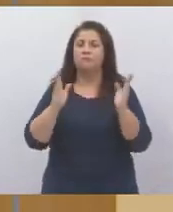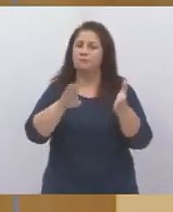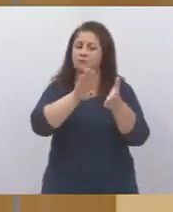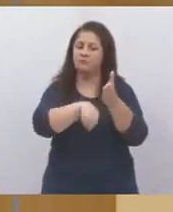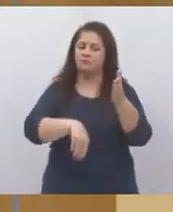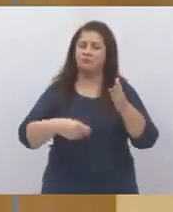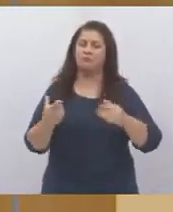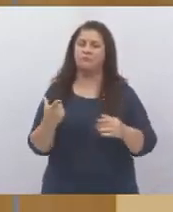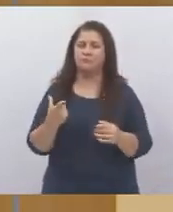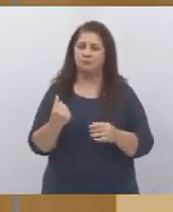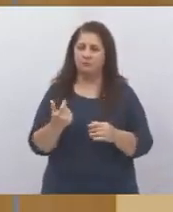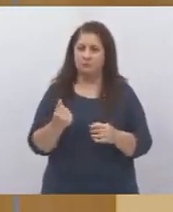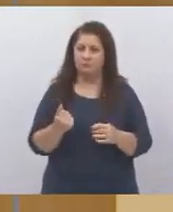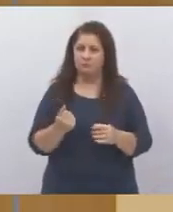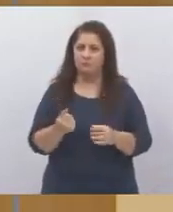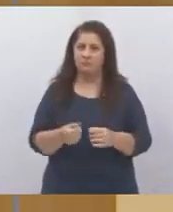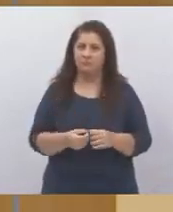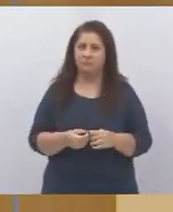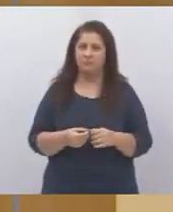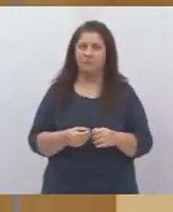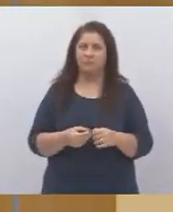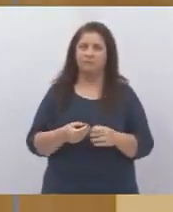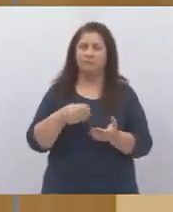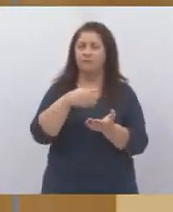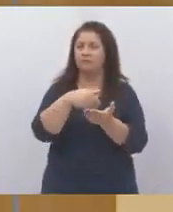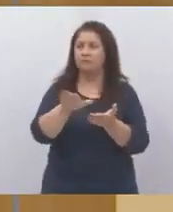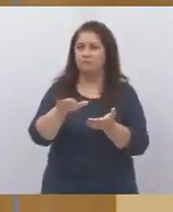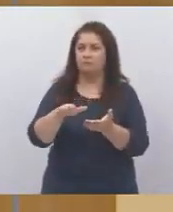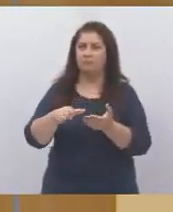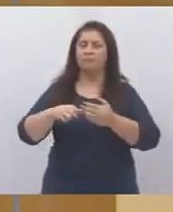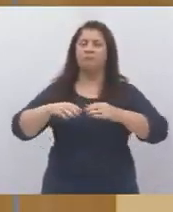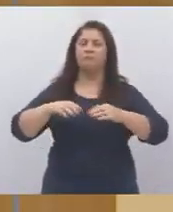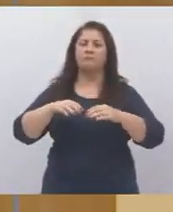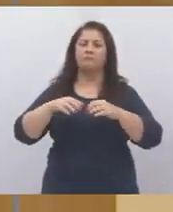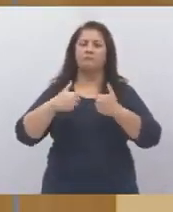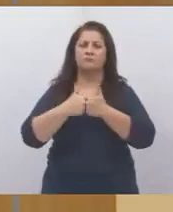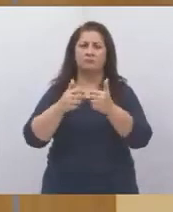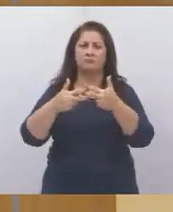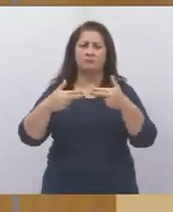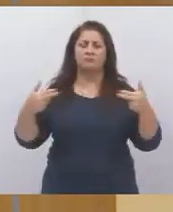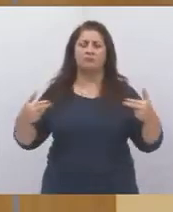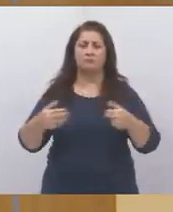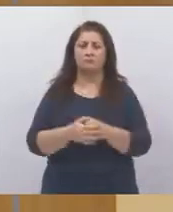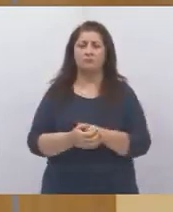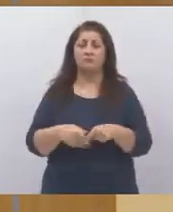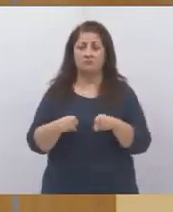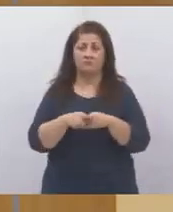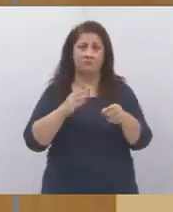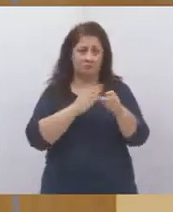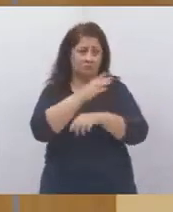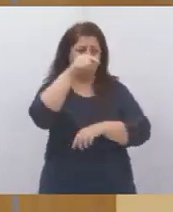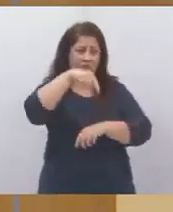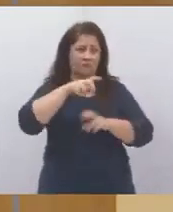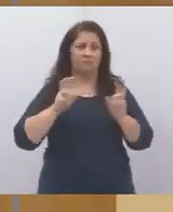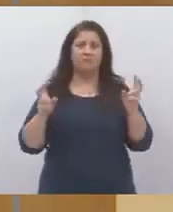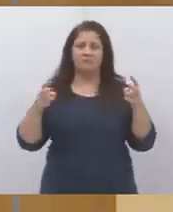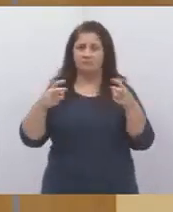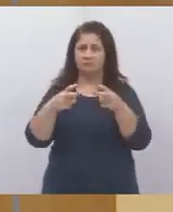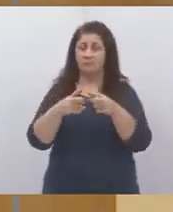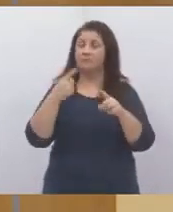dinheiro que era para ter sido aplicado de um Fontes encaminhado para a área de transporte inclusive foi aprovado aqui na Câmara